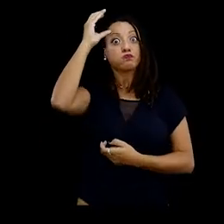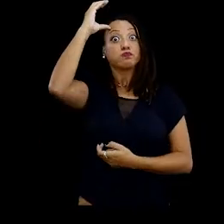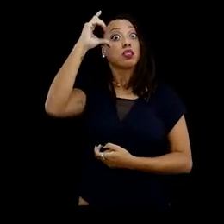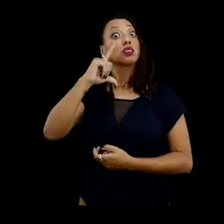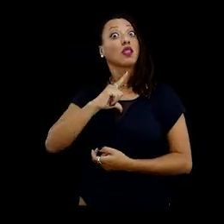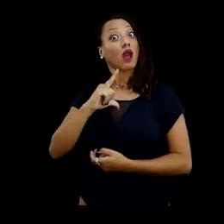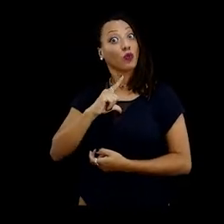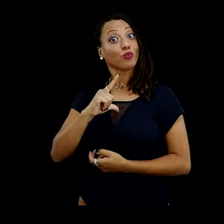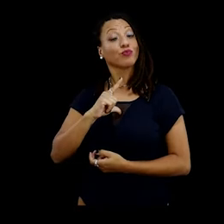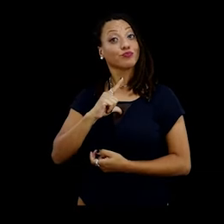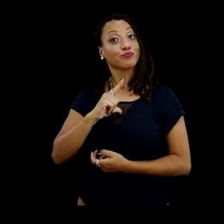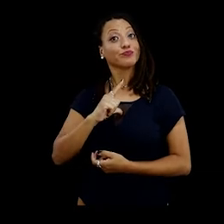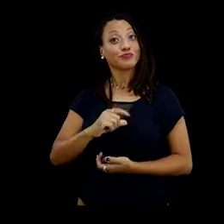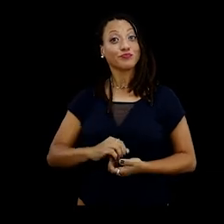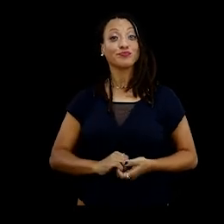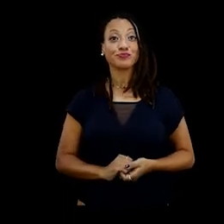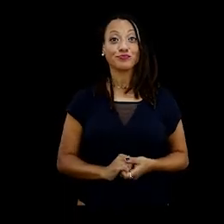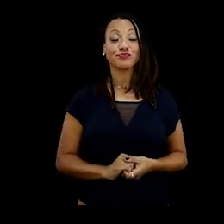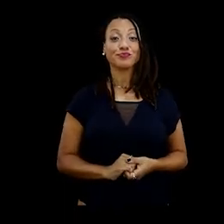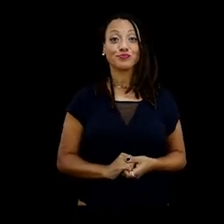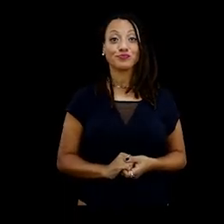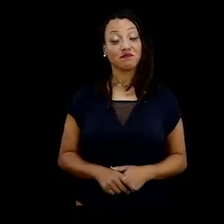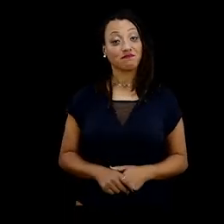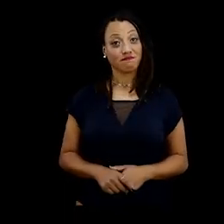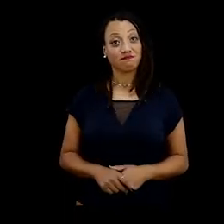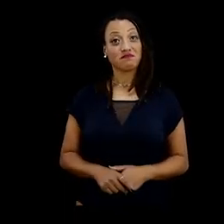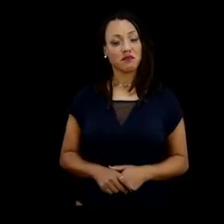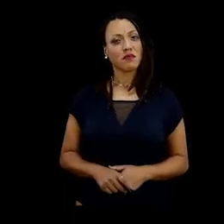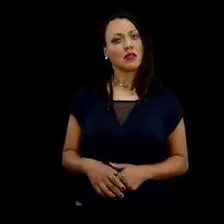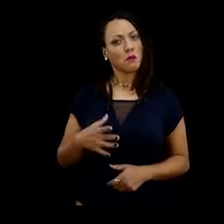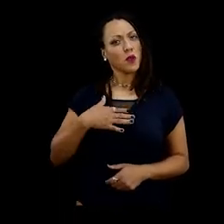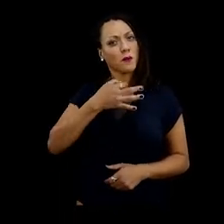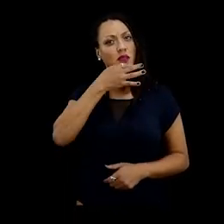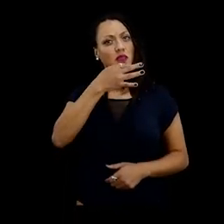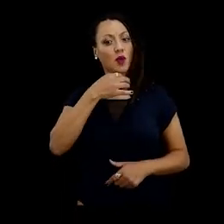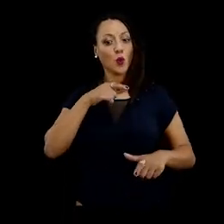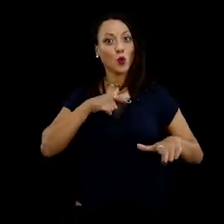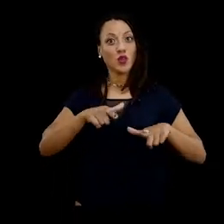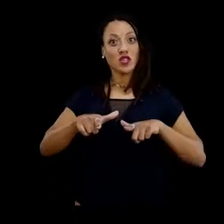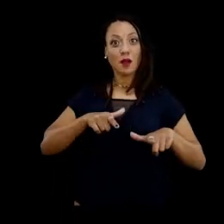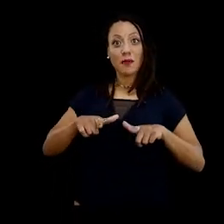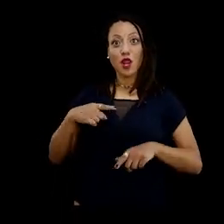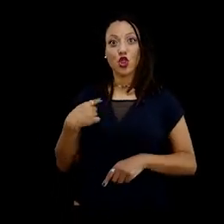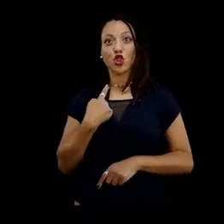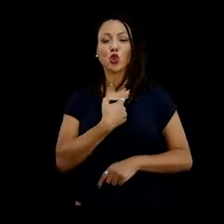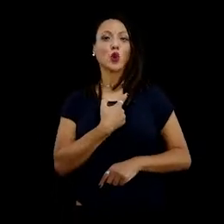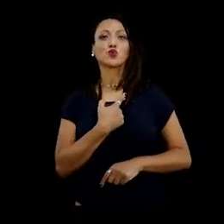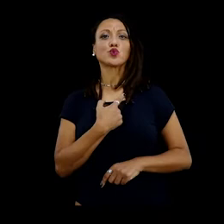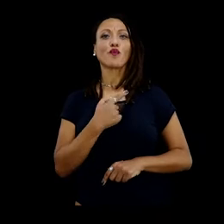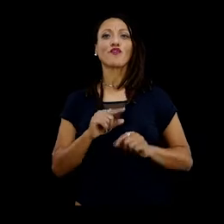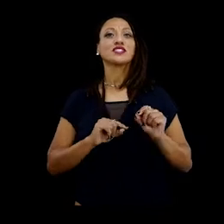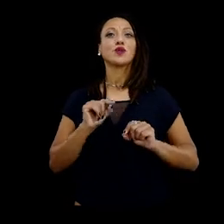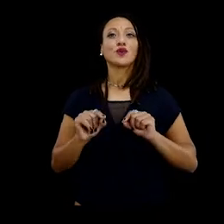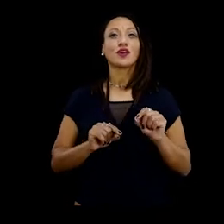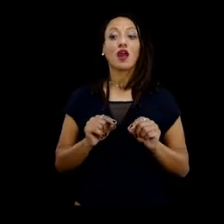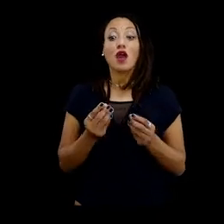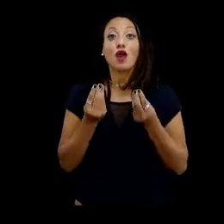do que ele tinha consciência. Eu acho que um dos trabalhos nossos, entendeu? Exatamente o de como